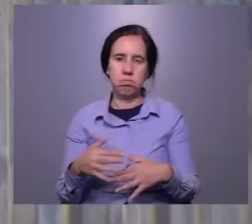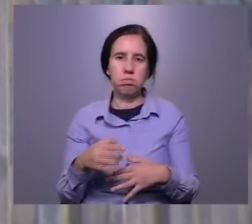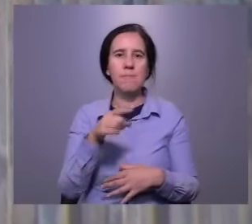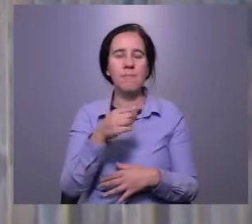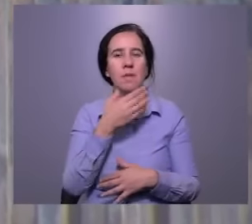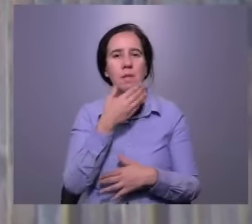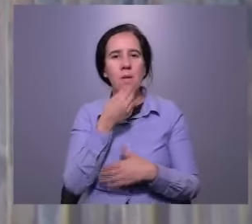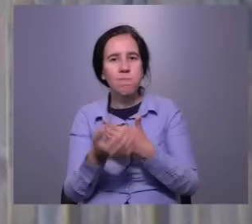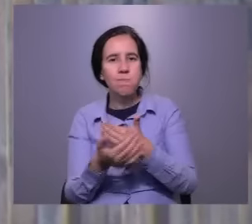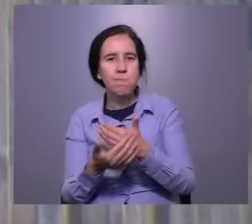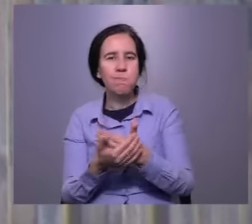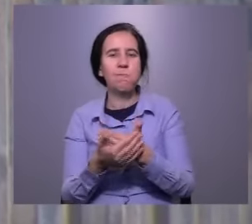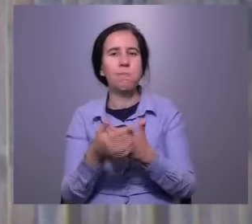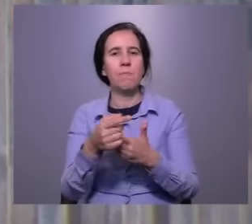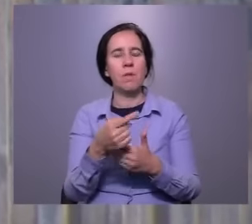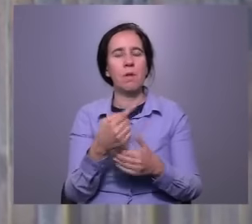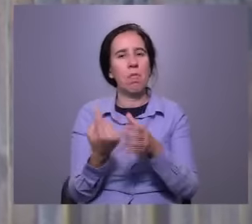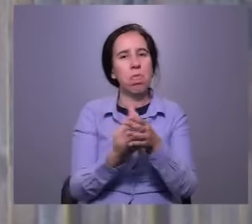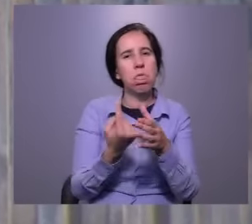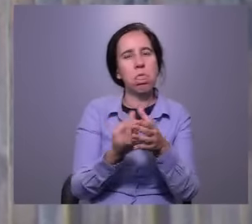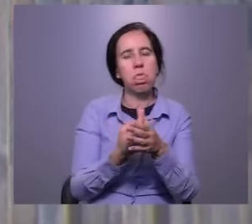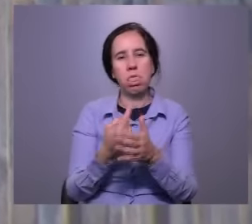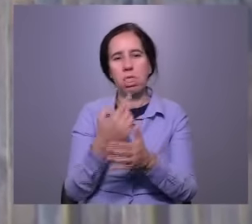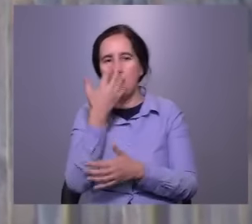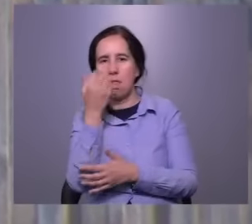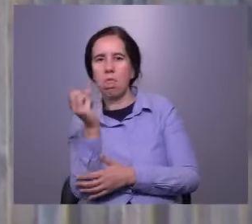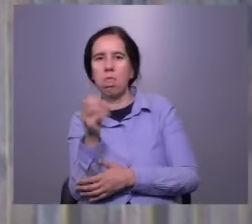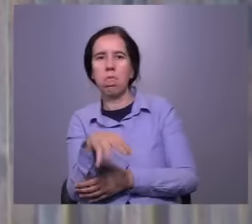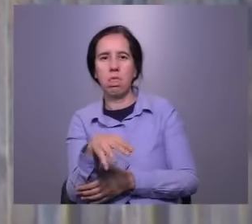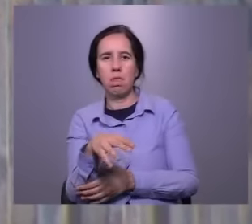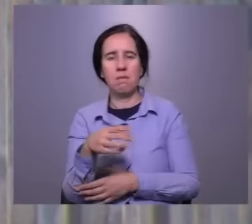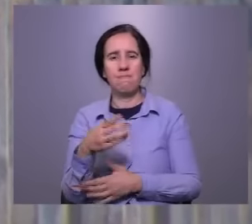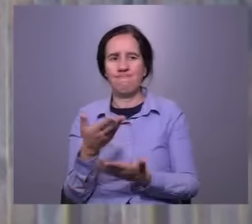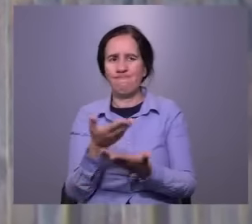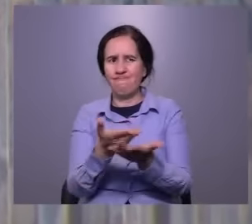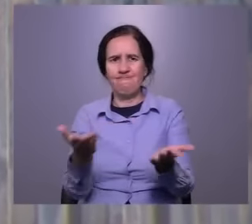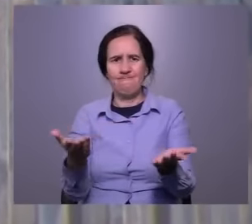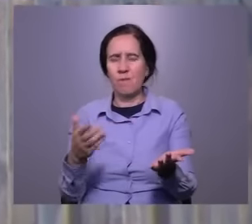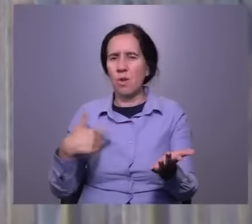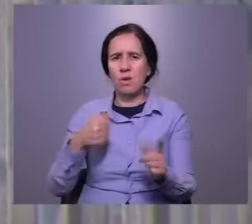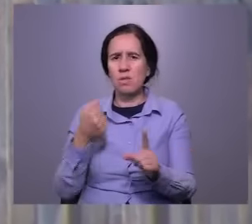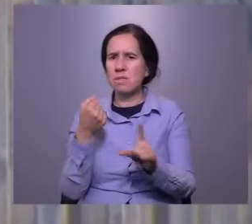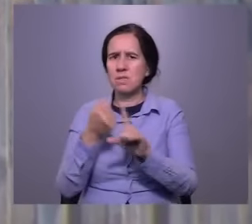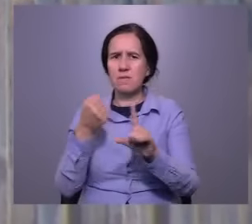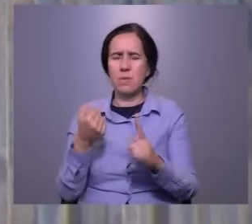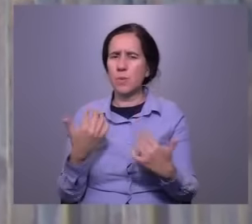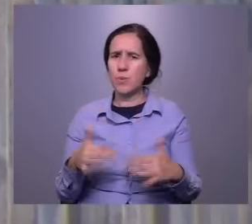Francisco reconhece que a solidão é a dramática situação de muitos idosos.